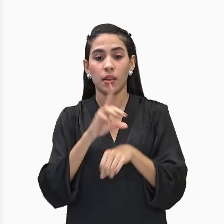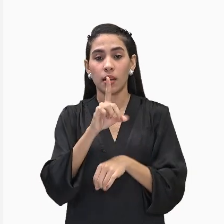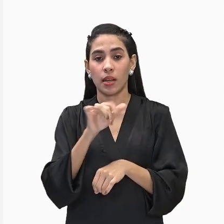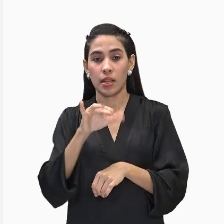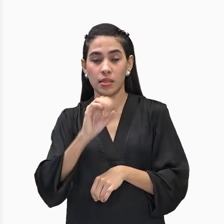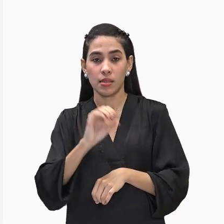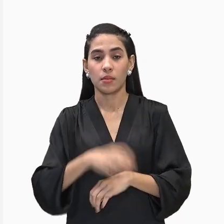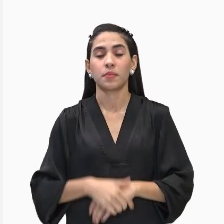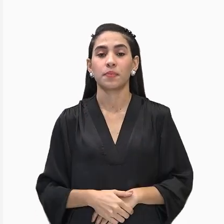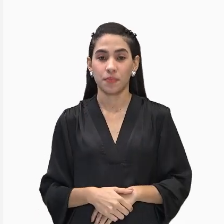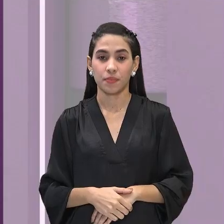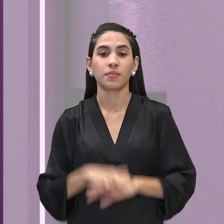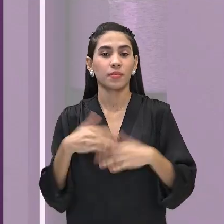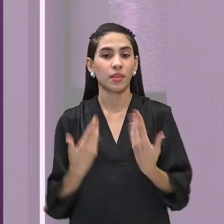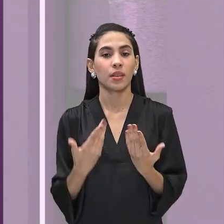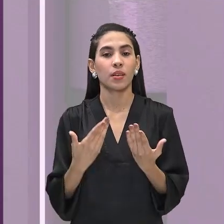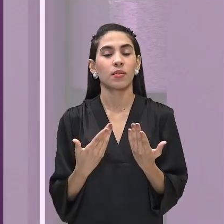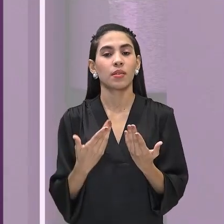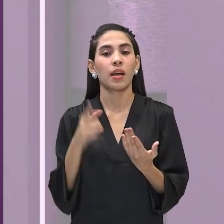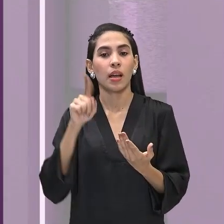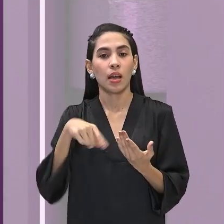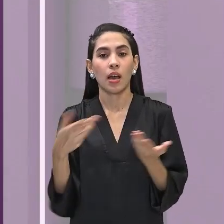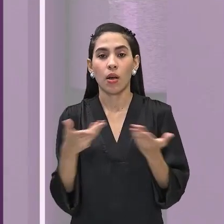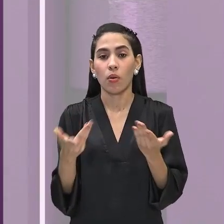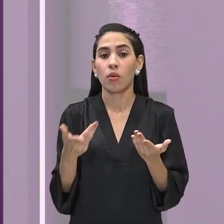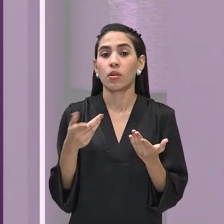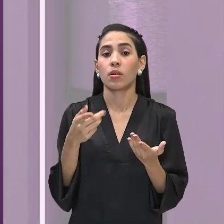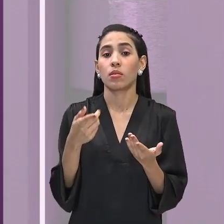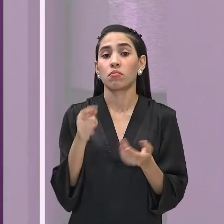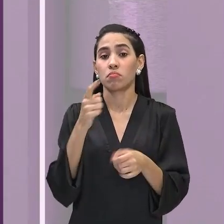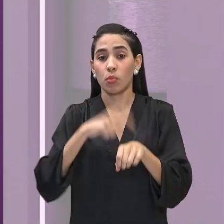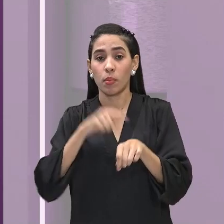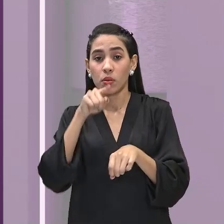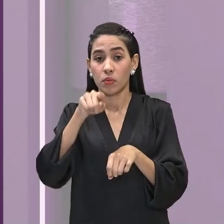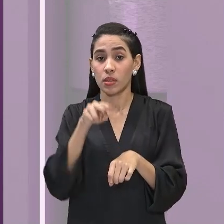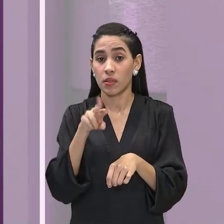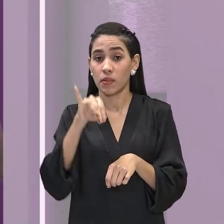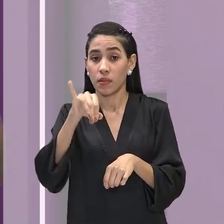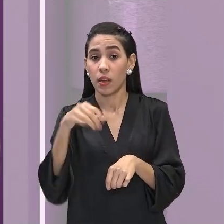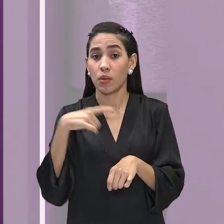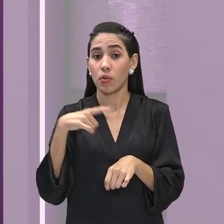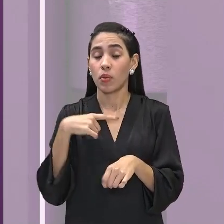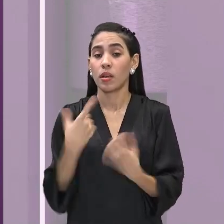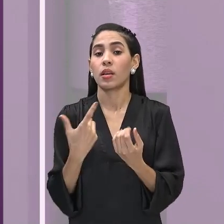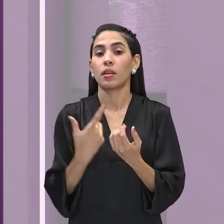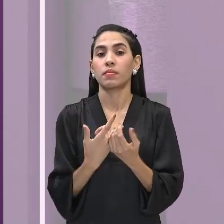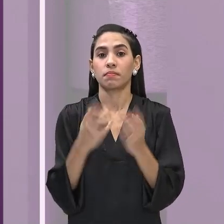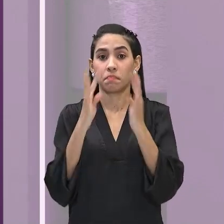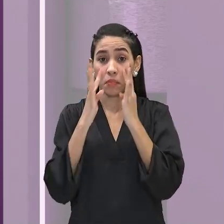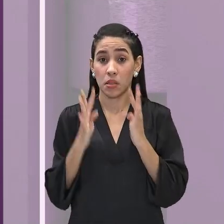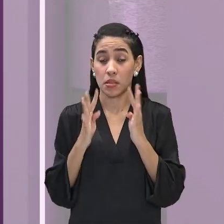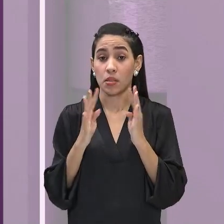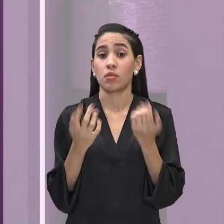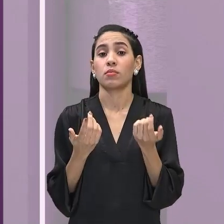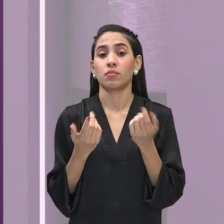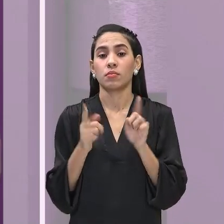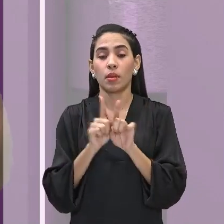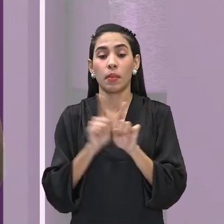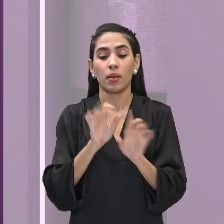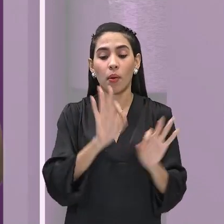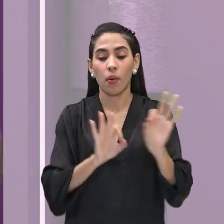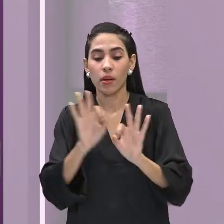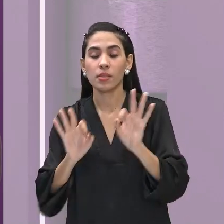método da adição. Então, este agora é o momento que você vai ali ativar o seu botão máximo da atenção, não é? Organizar